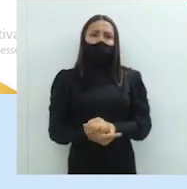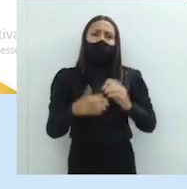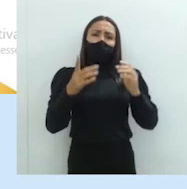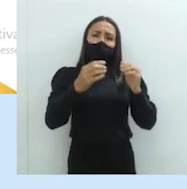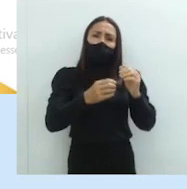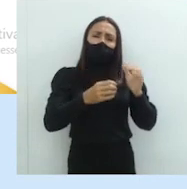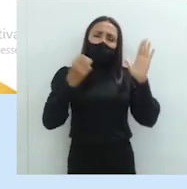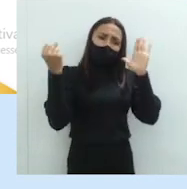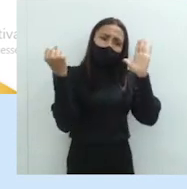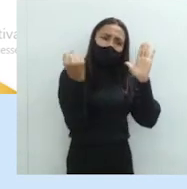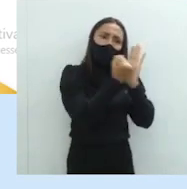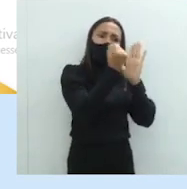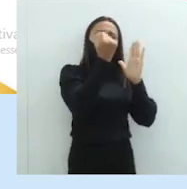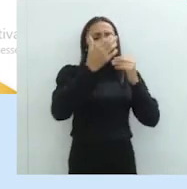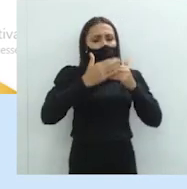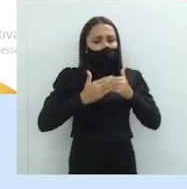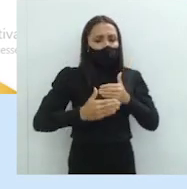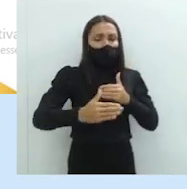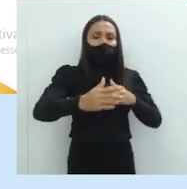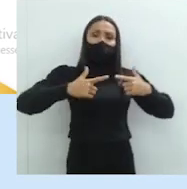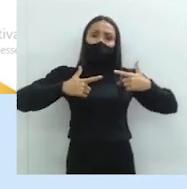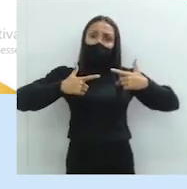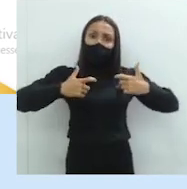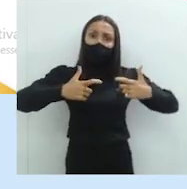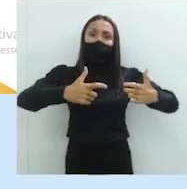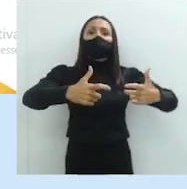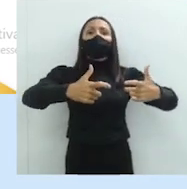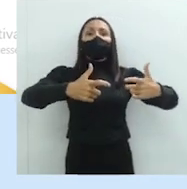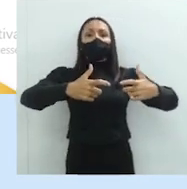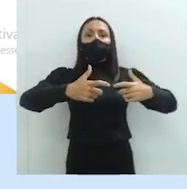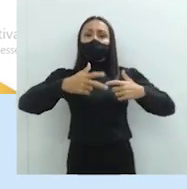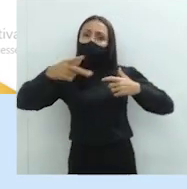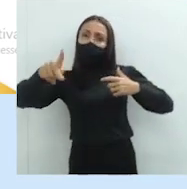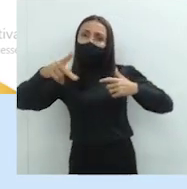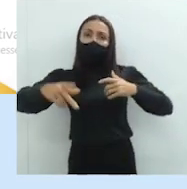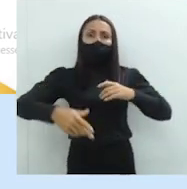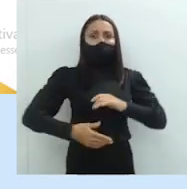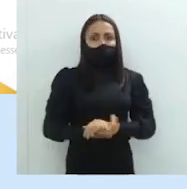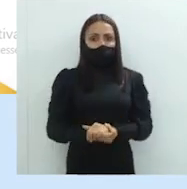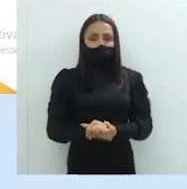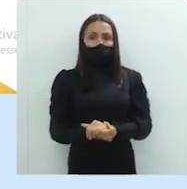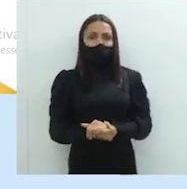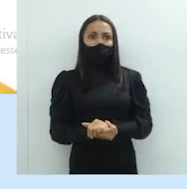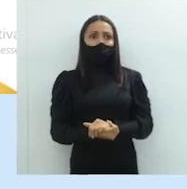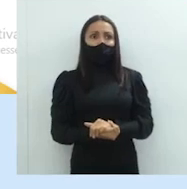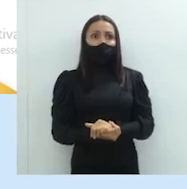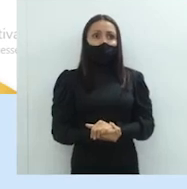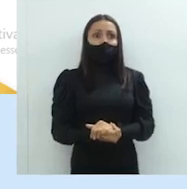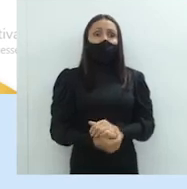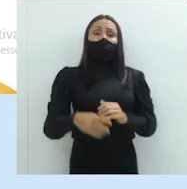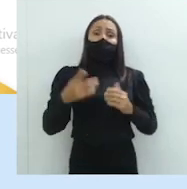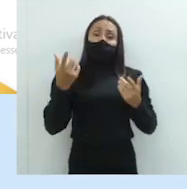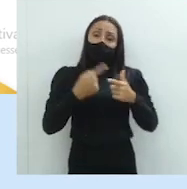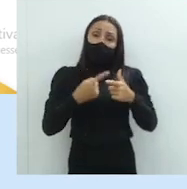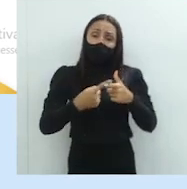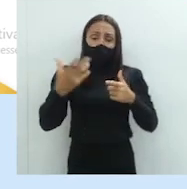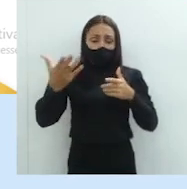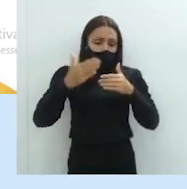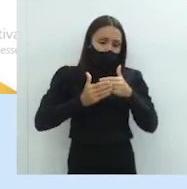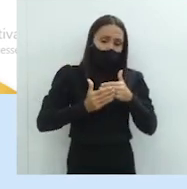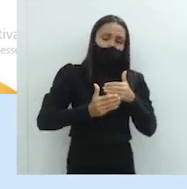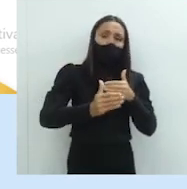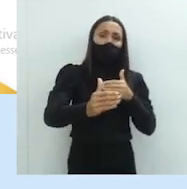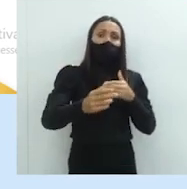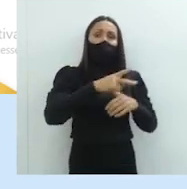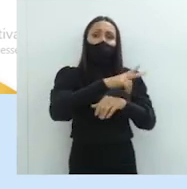marcou o início da guerra do Paraguai. Uma vez que a partir desse momento o